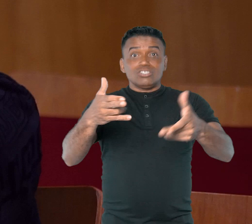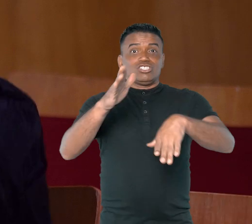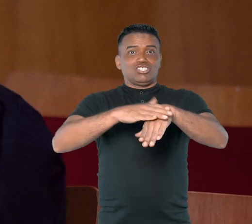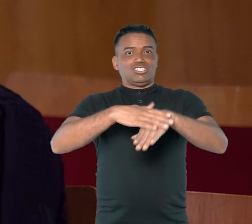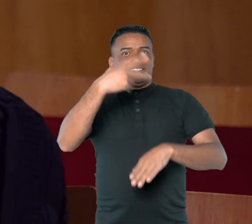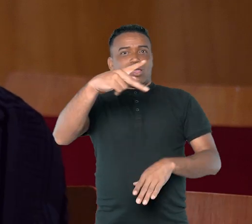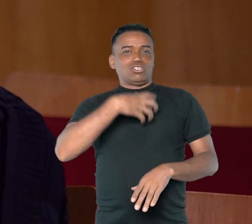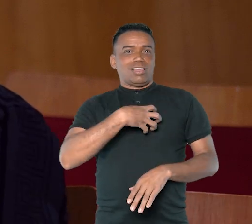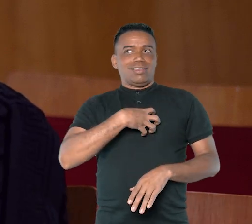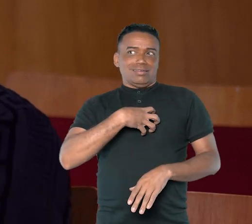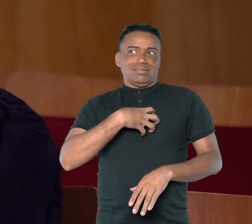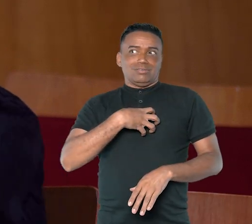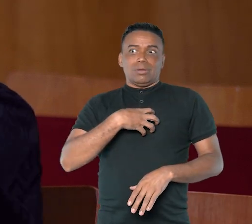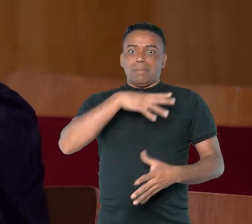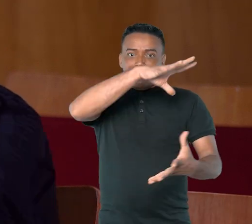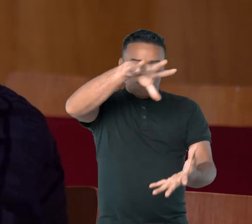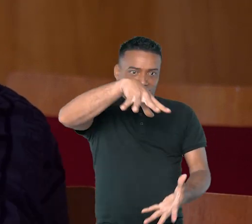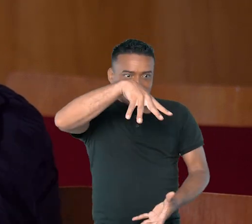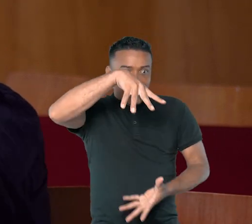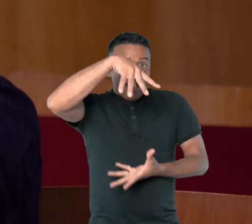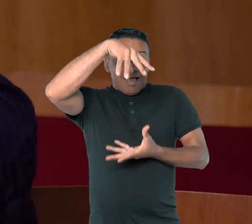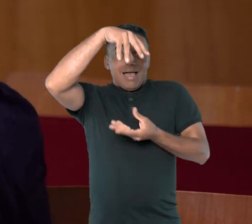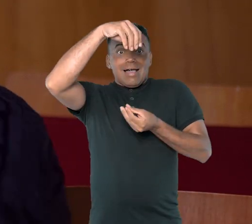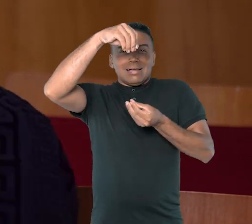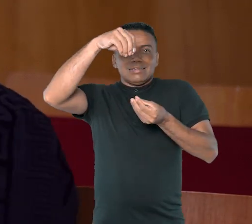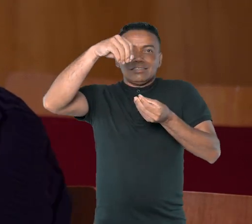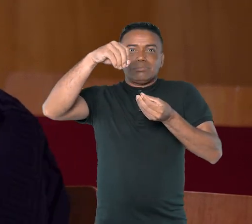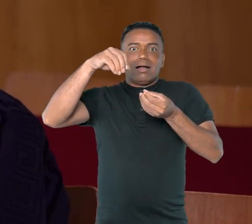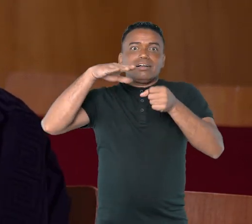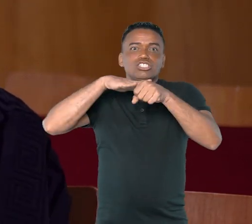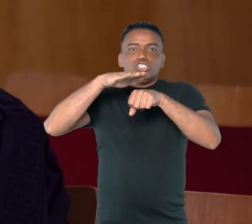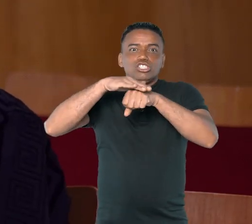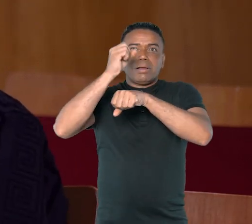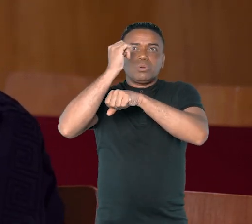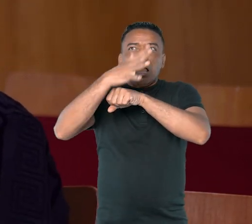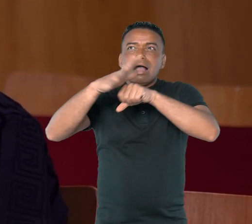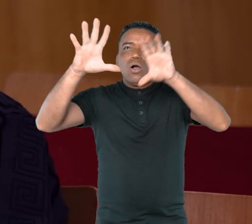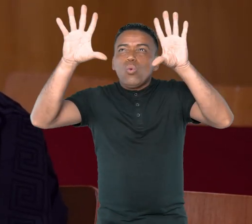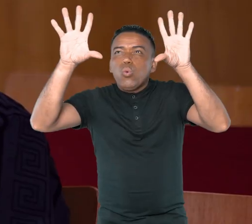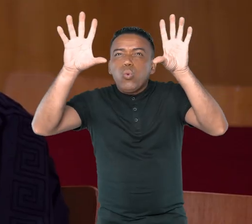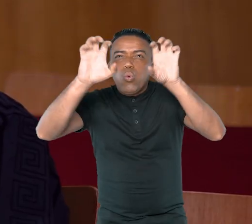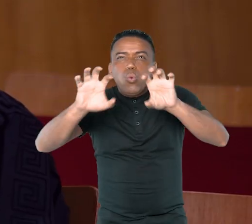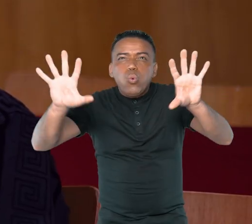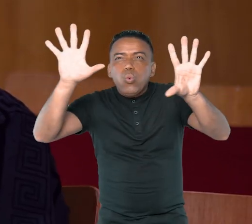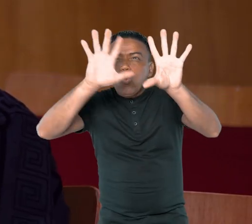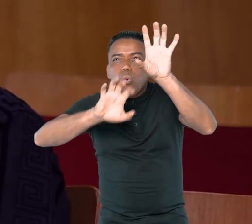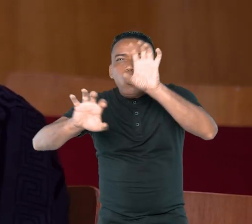do sobrenatural, dos fantasmas, da neblina, dessa cidade